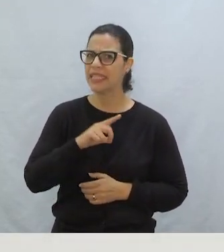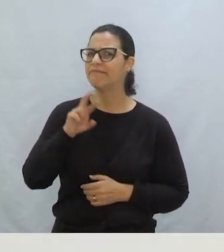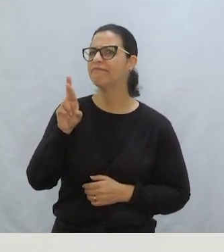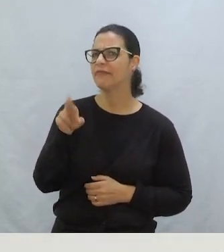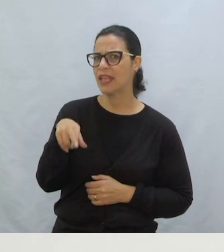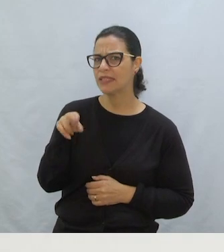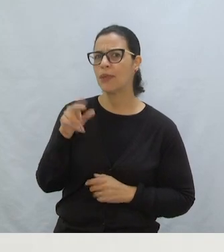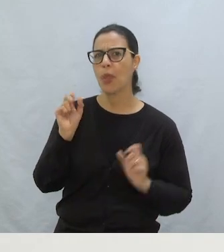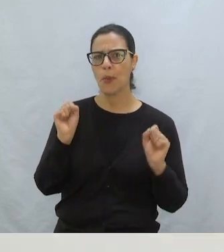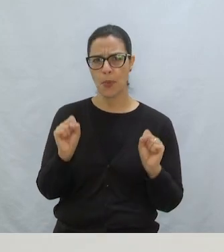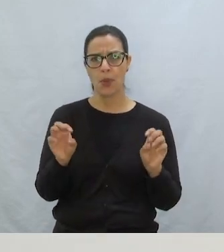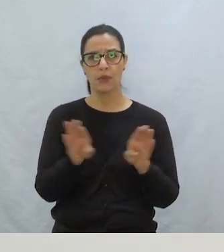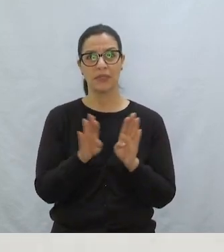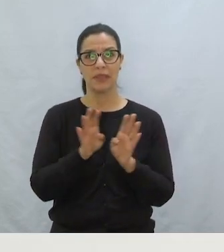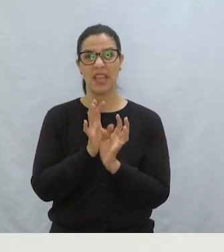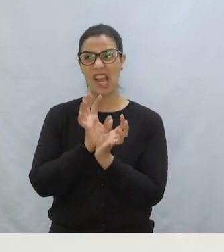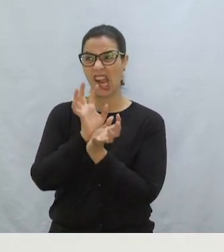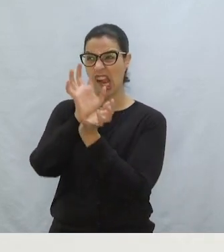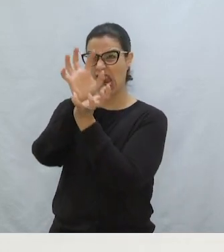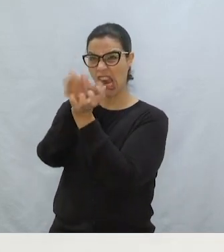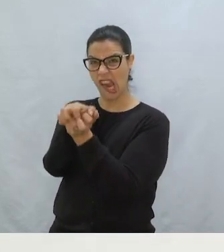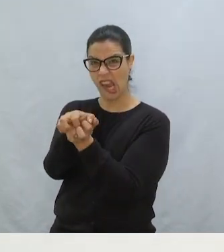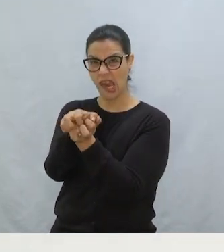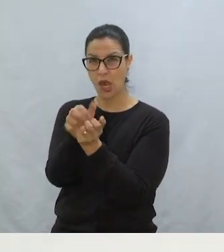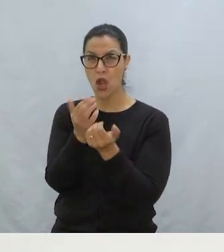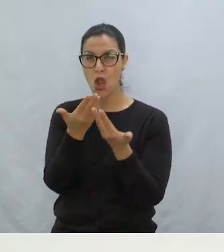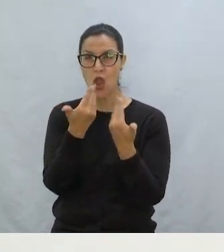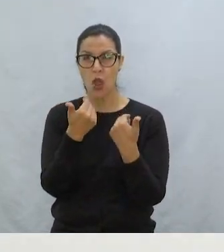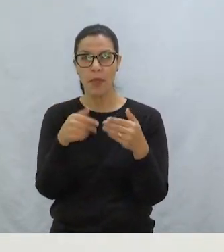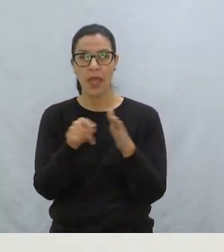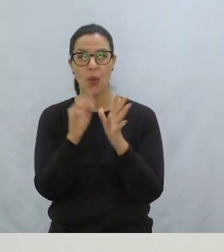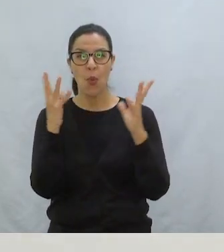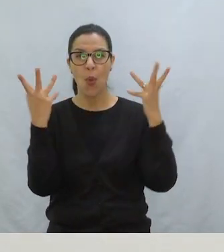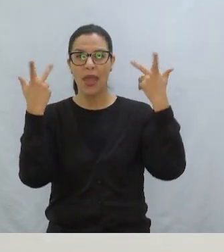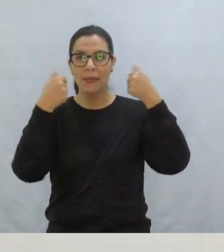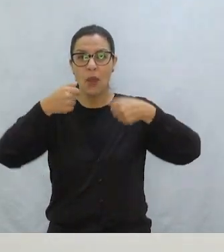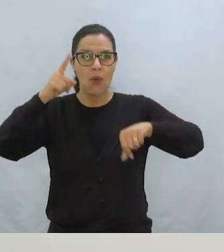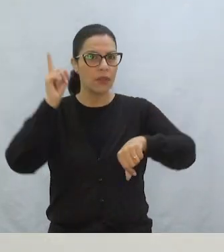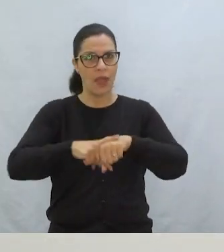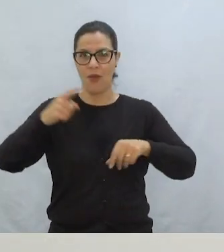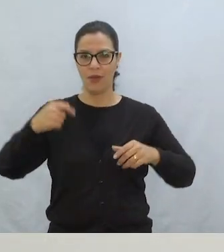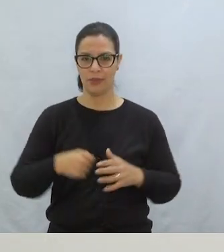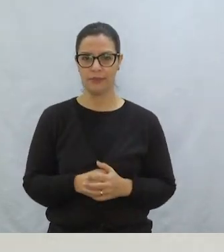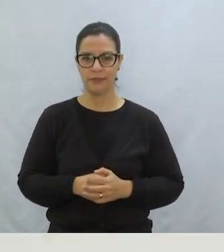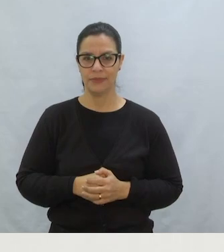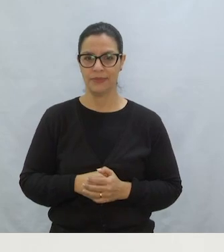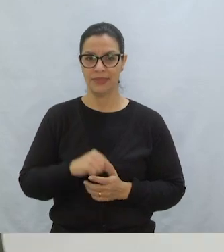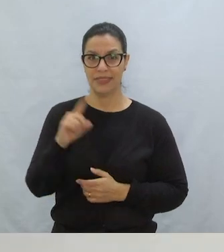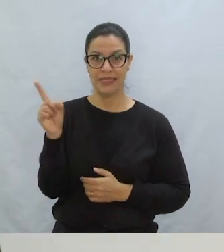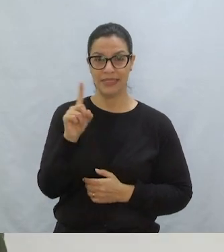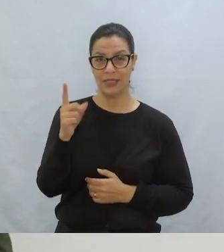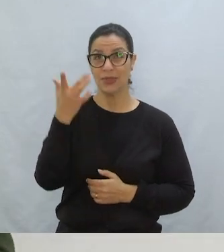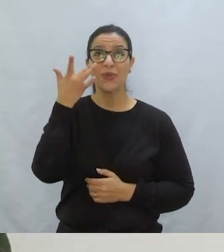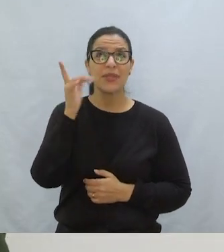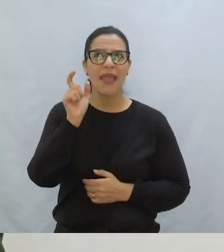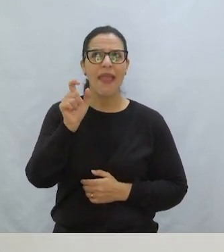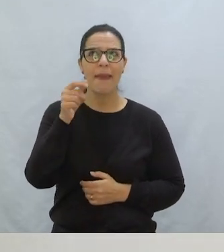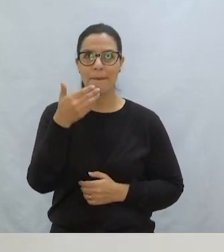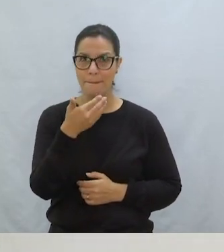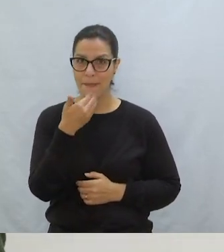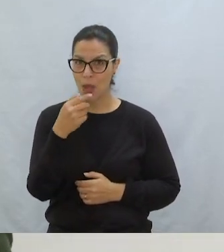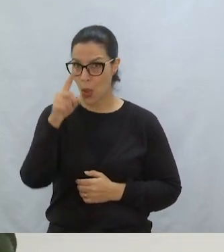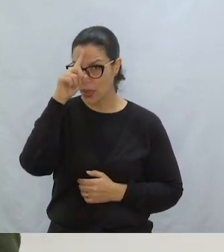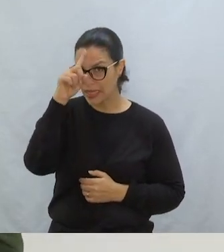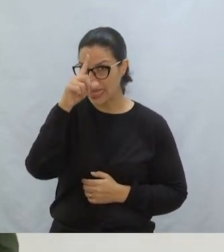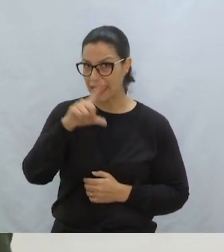Tem razão Eu poderia devorar algum animalzinho nesse instante Não sei